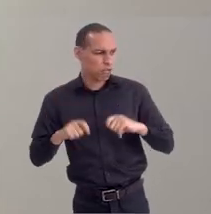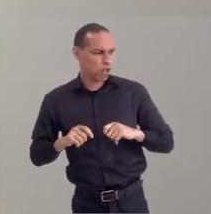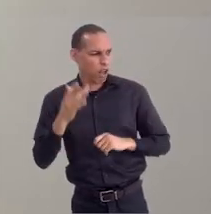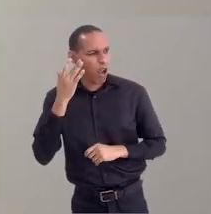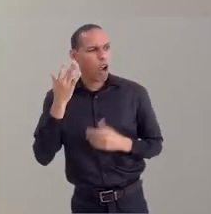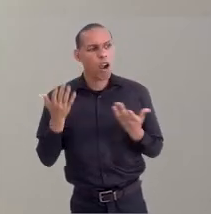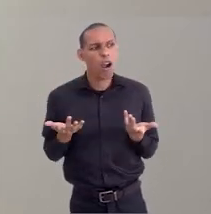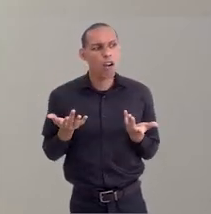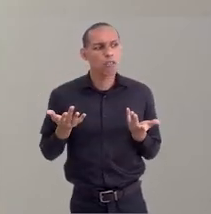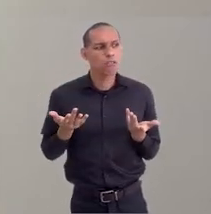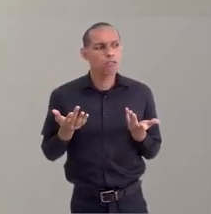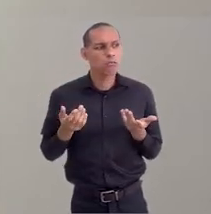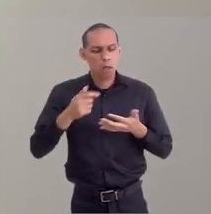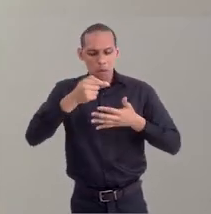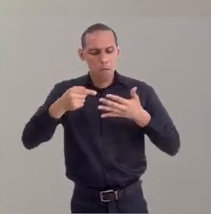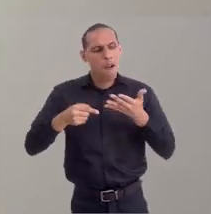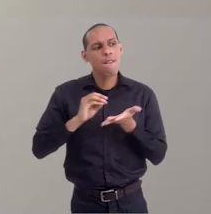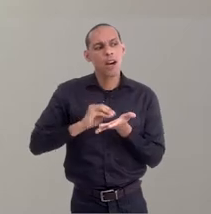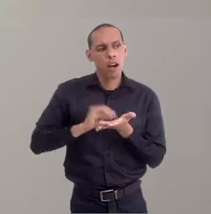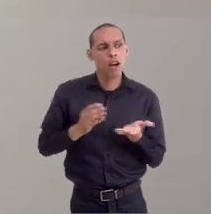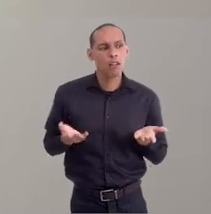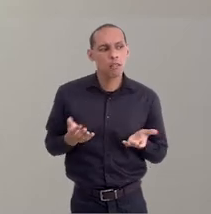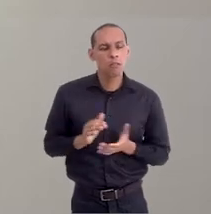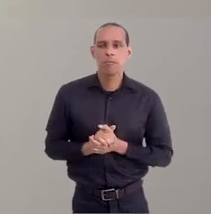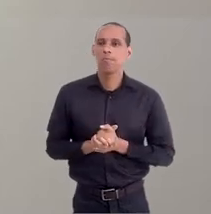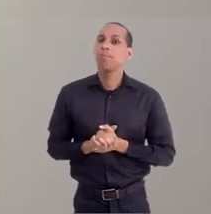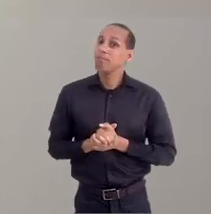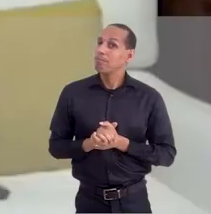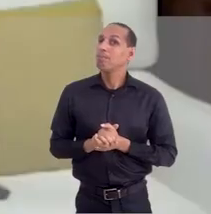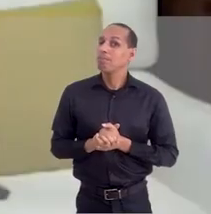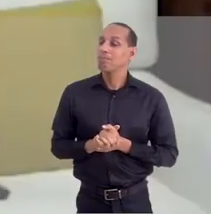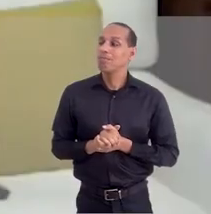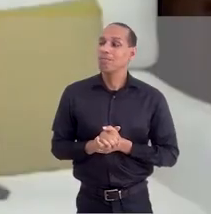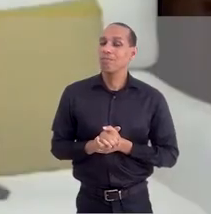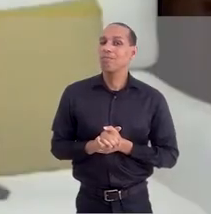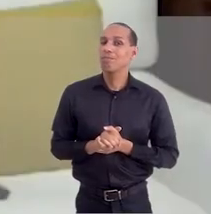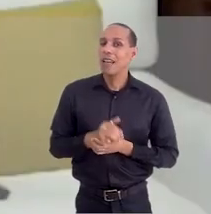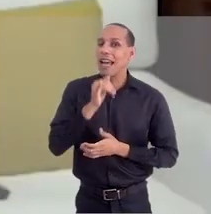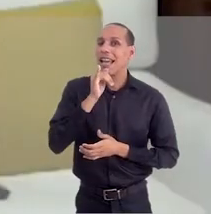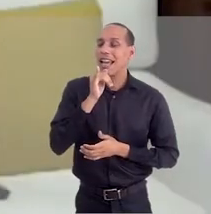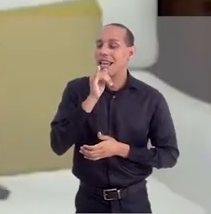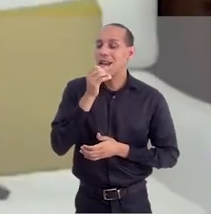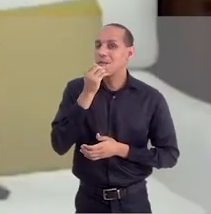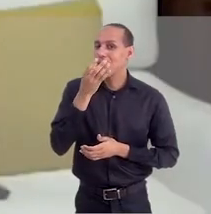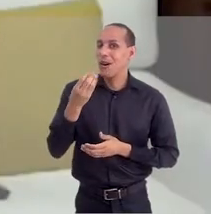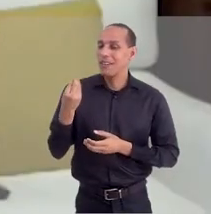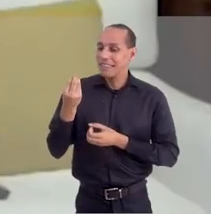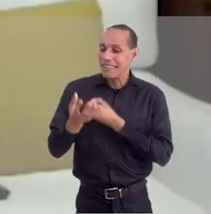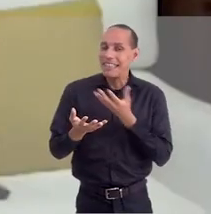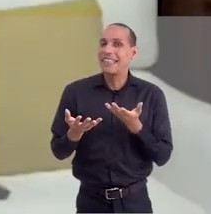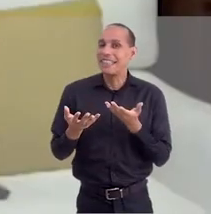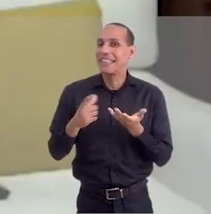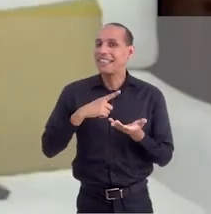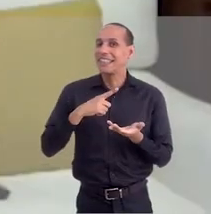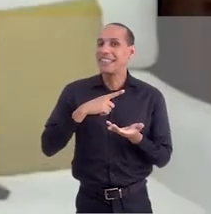né, às demandas que ainda precisam ser solucionadas? Olha, aí eu tenho um bom exemplo a dar.